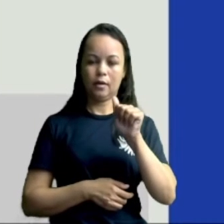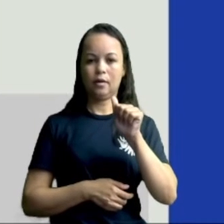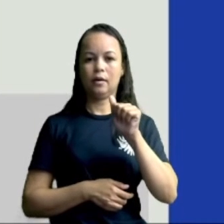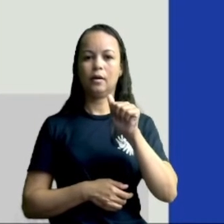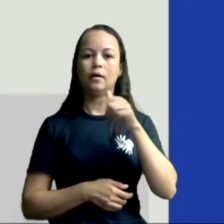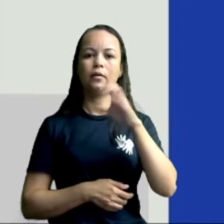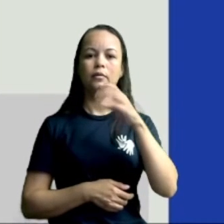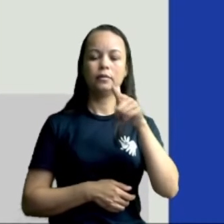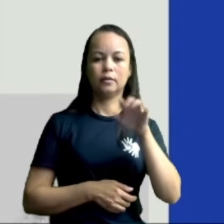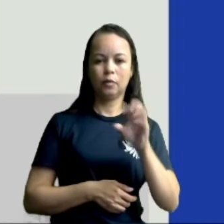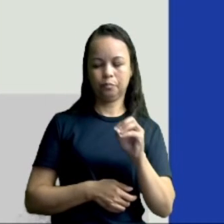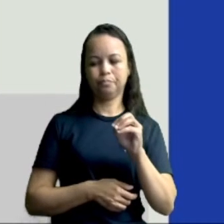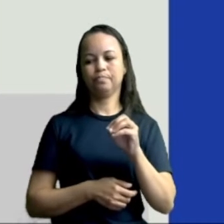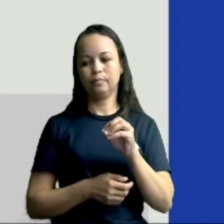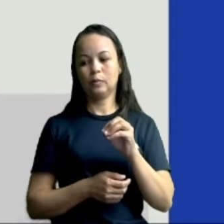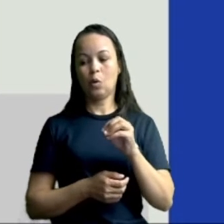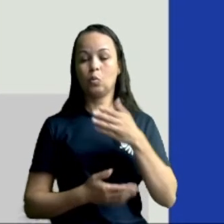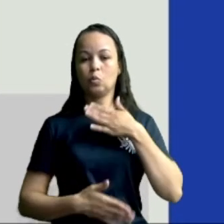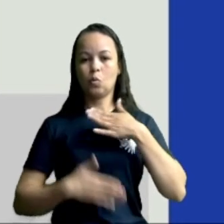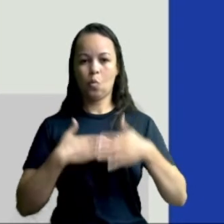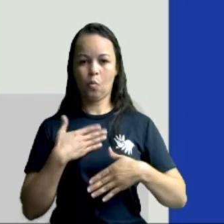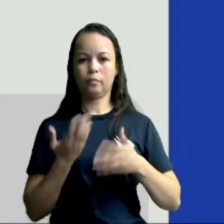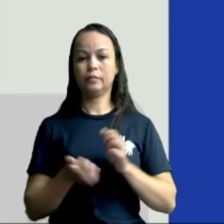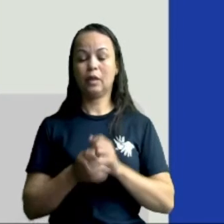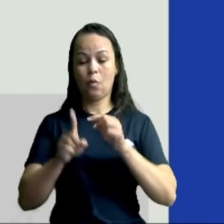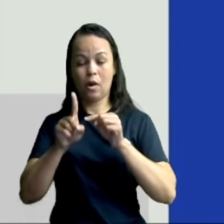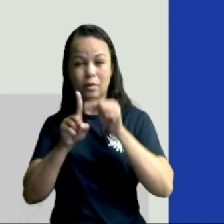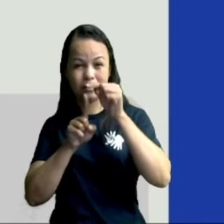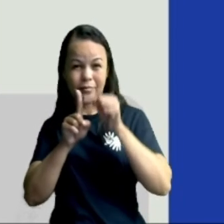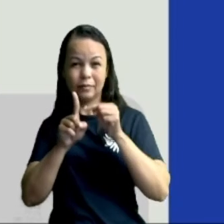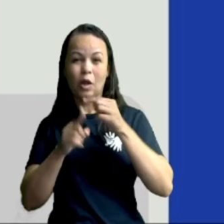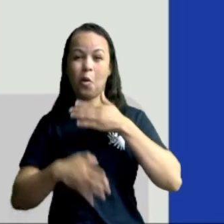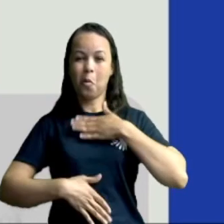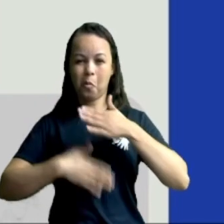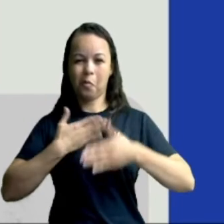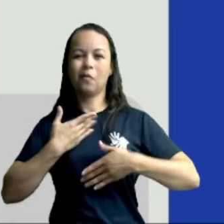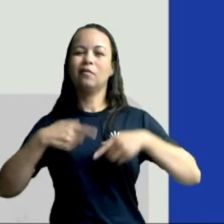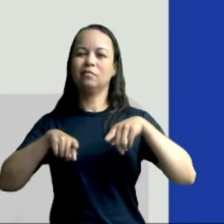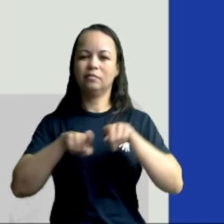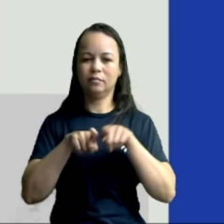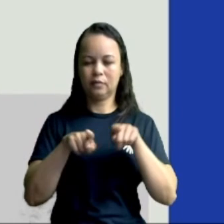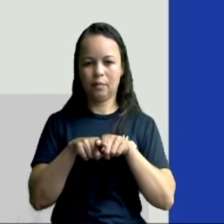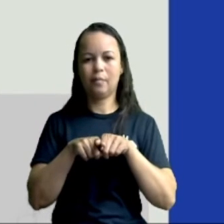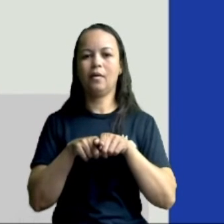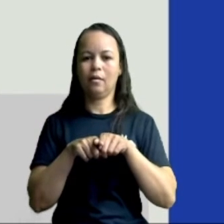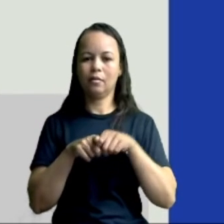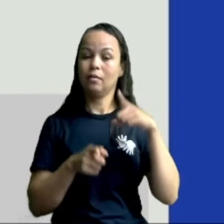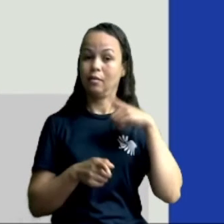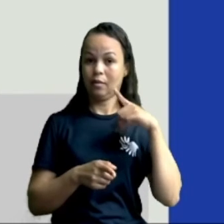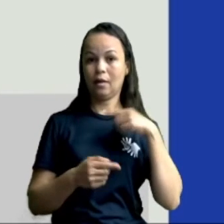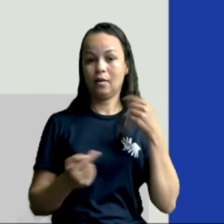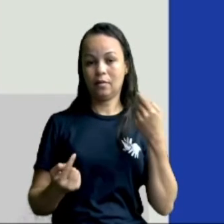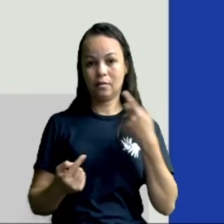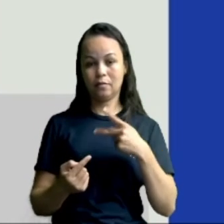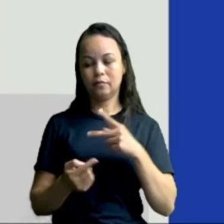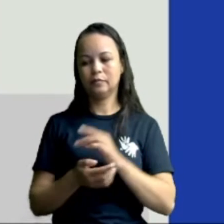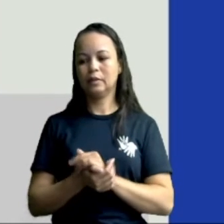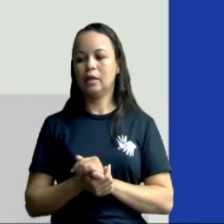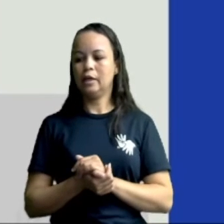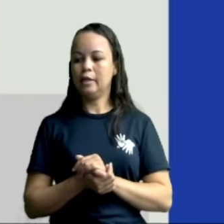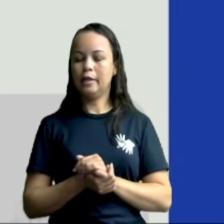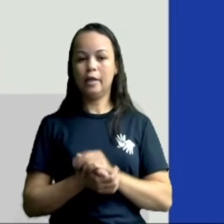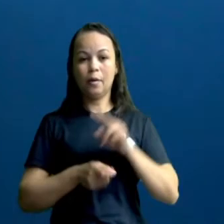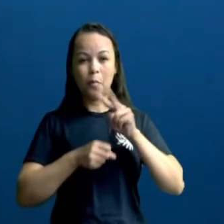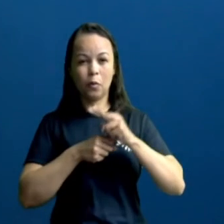sangue. Regulação da temperatura corporal, exatamente isso que você ouviu, o sangue tem também essa função. E defesa do